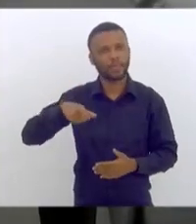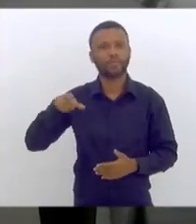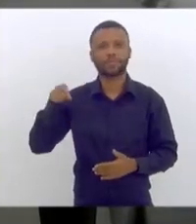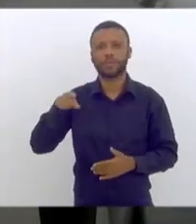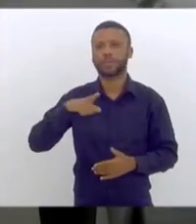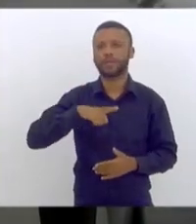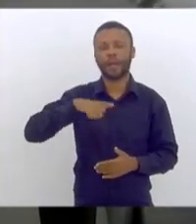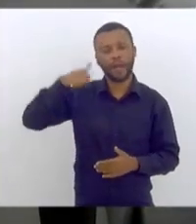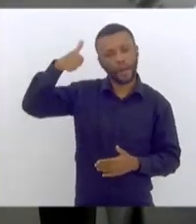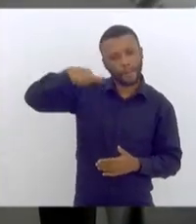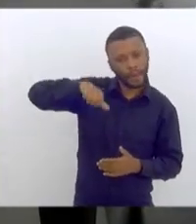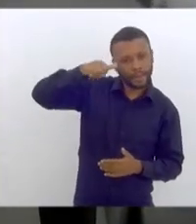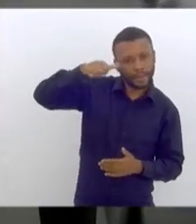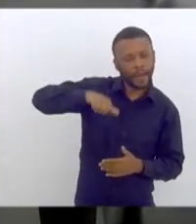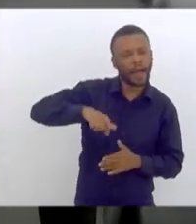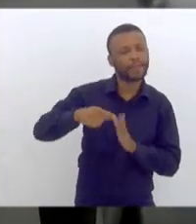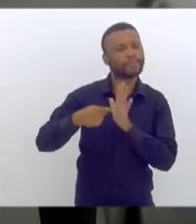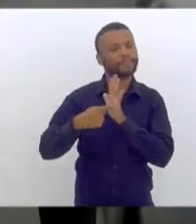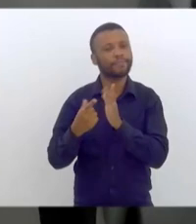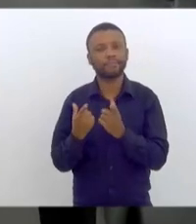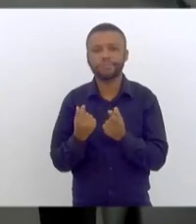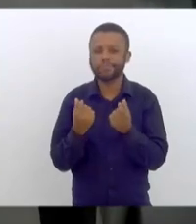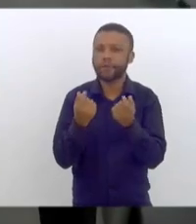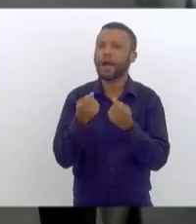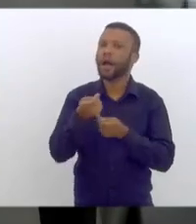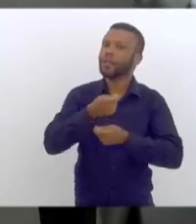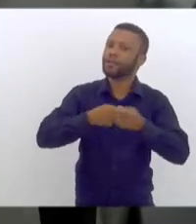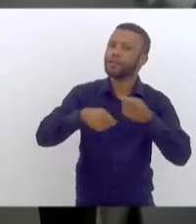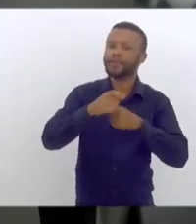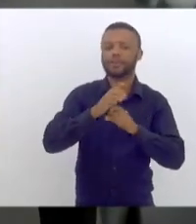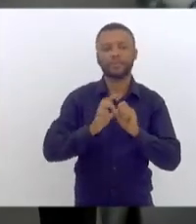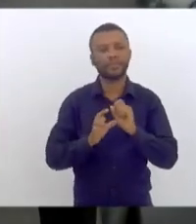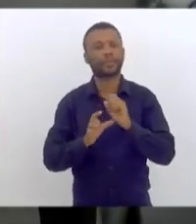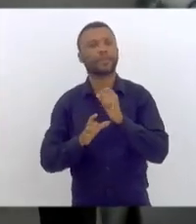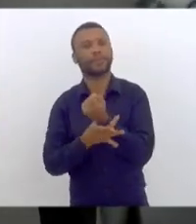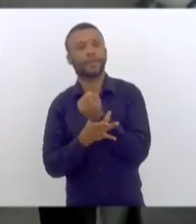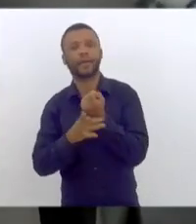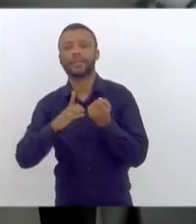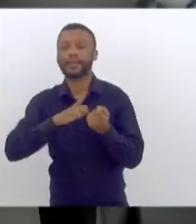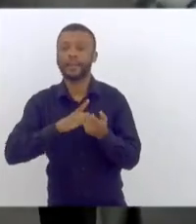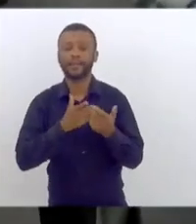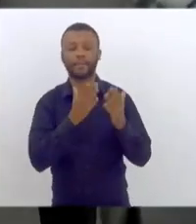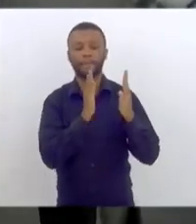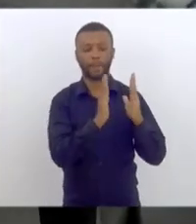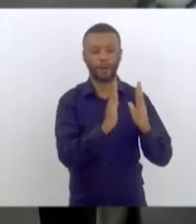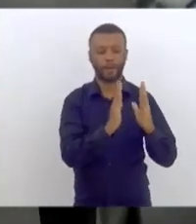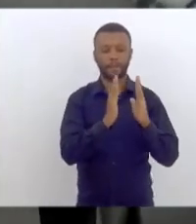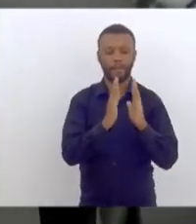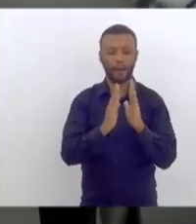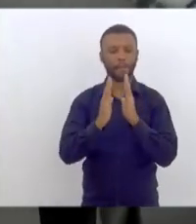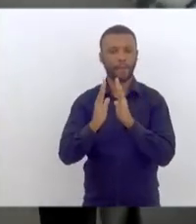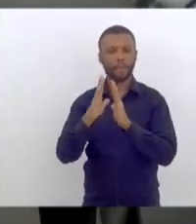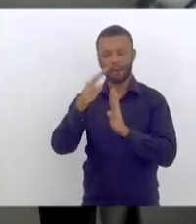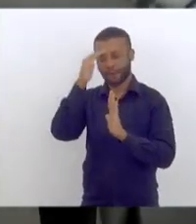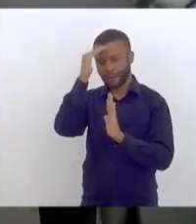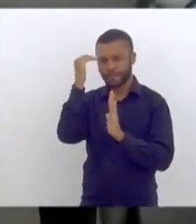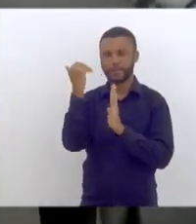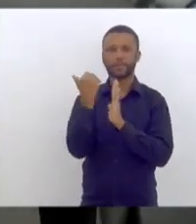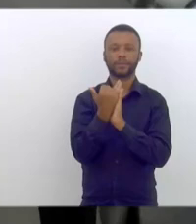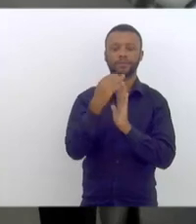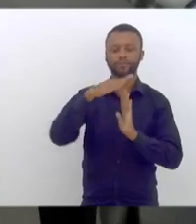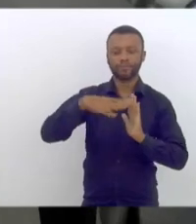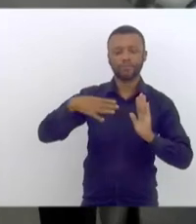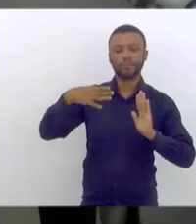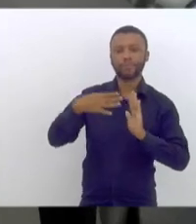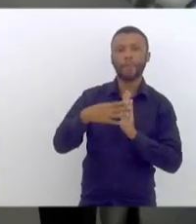pela análise das demonstrações financeiras passa pelo negociação de garantias ele tem um rito né a ser cumprido é para